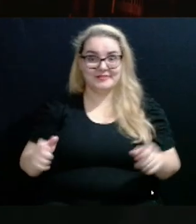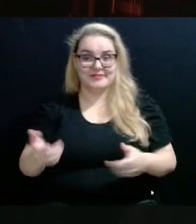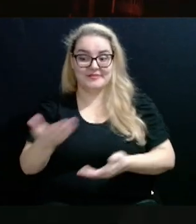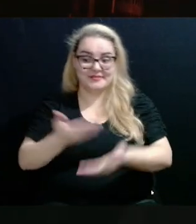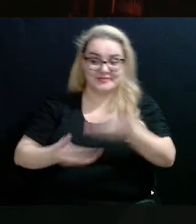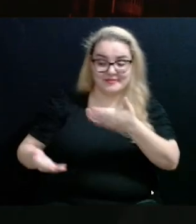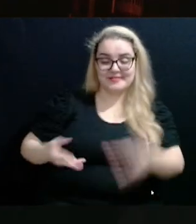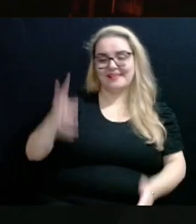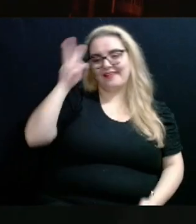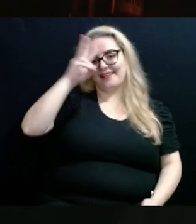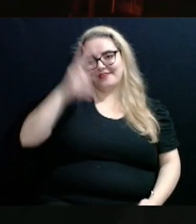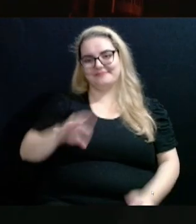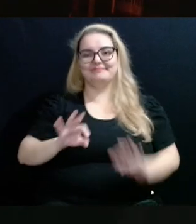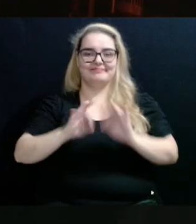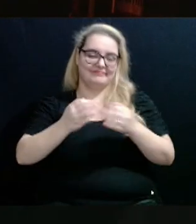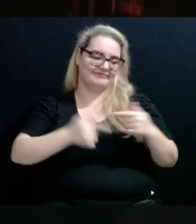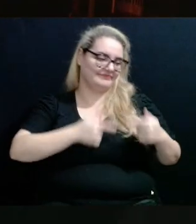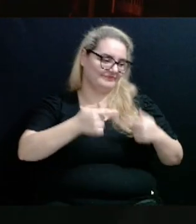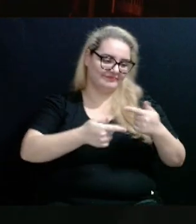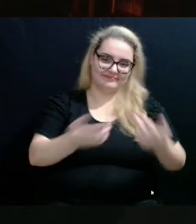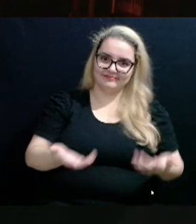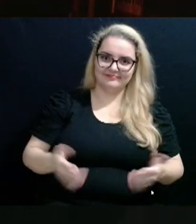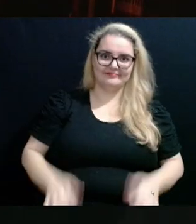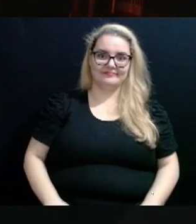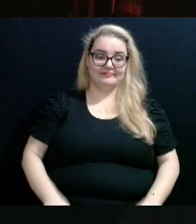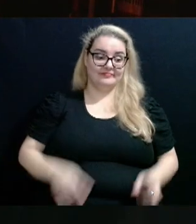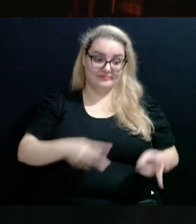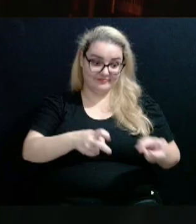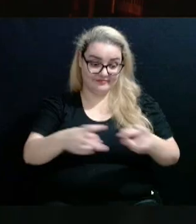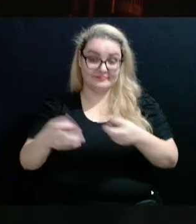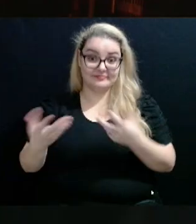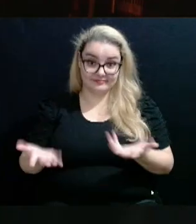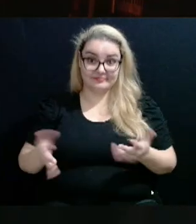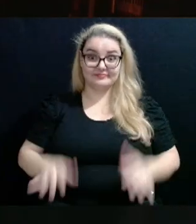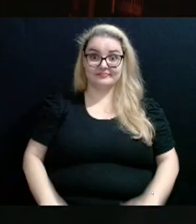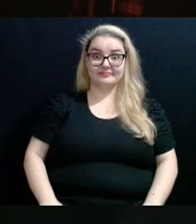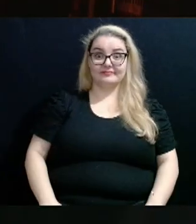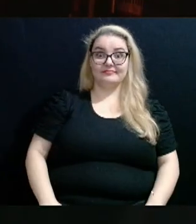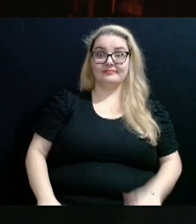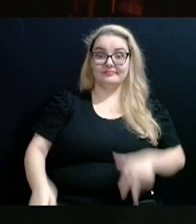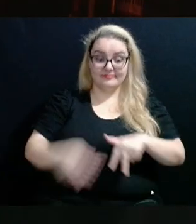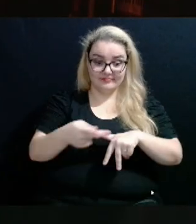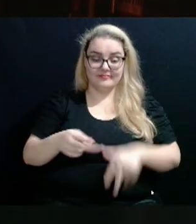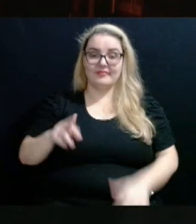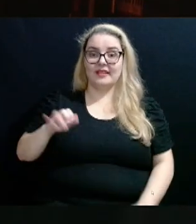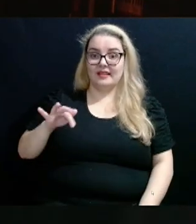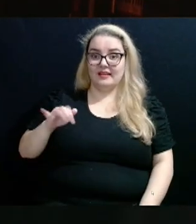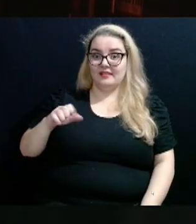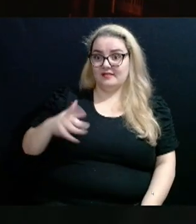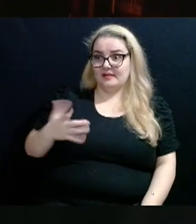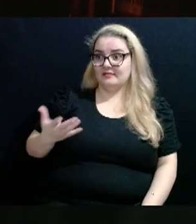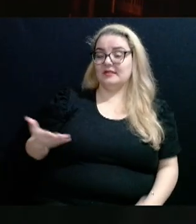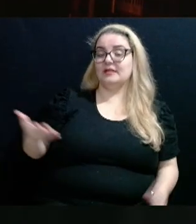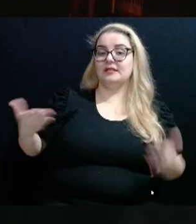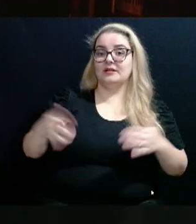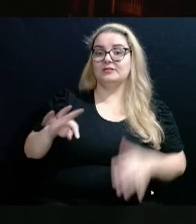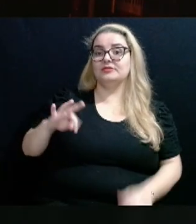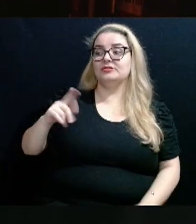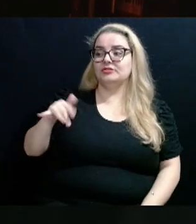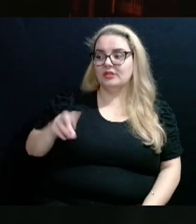gerações. A gente pôde perceber isso no depoimento do Rafael. Agora, Tiago, esse hábito pode funcionar como uma forma